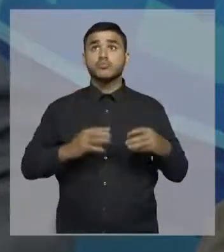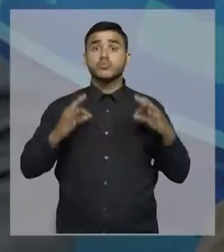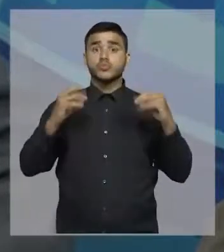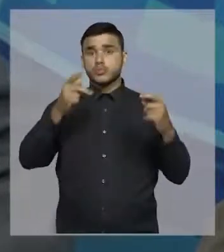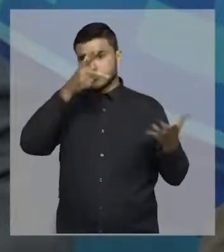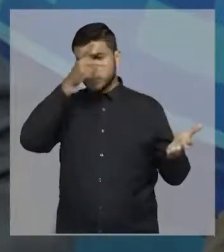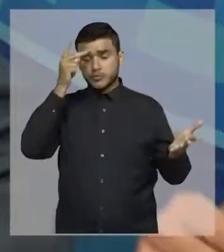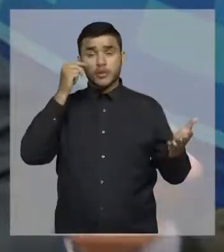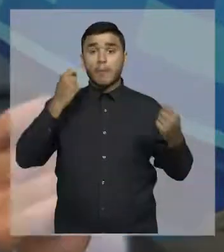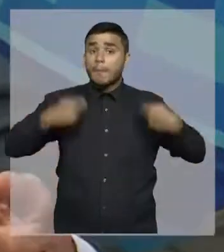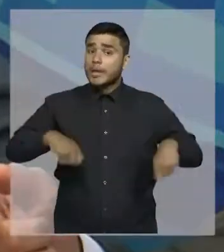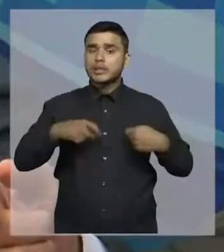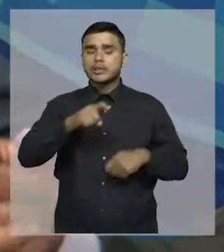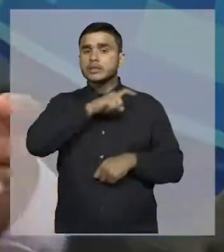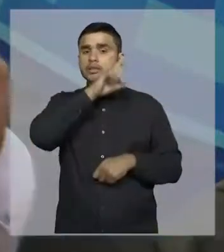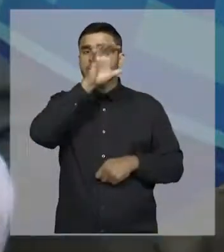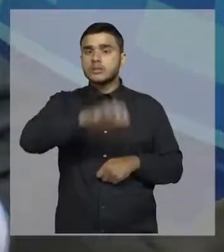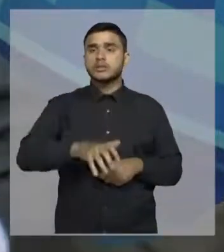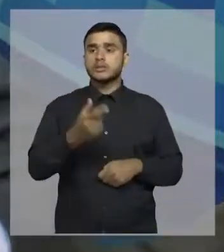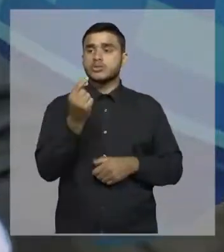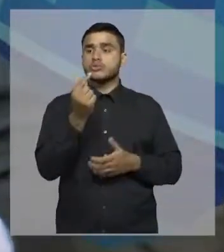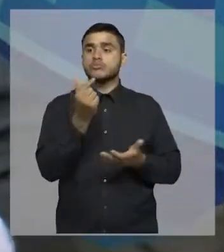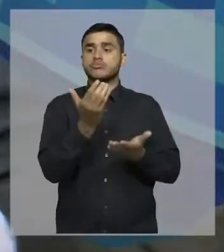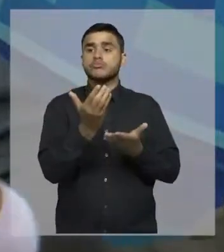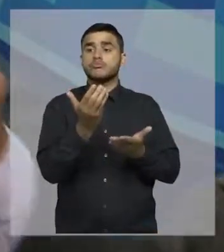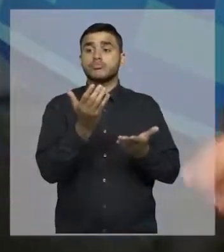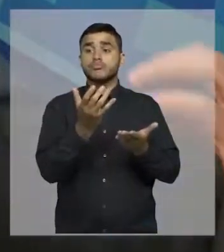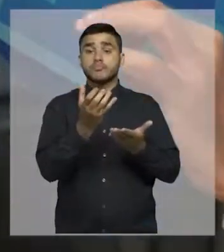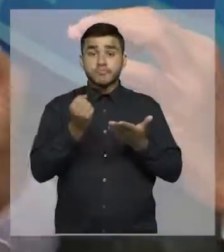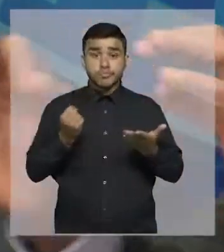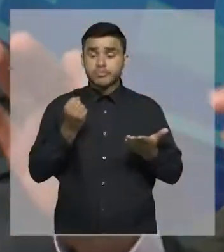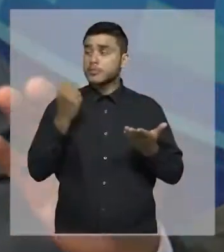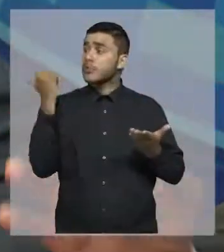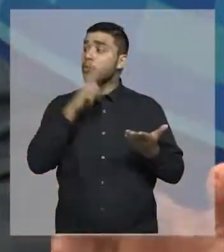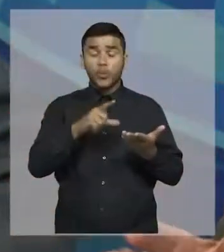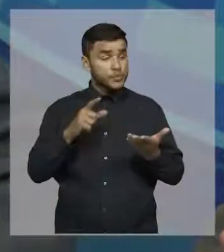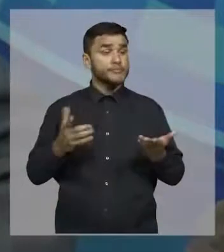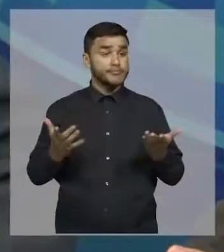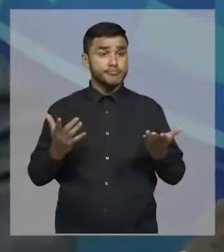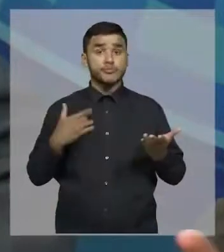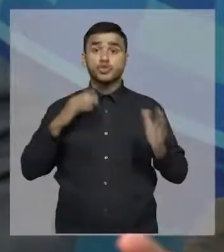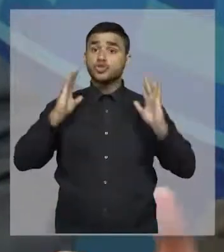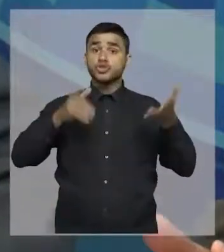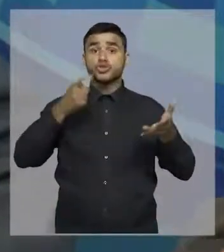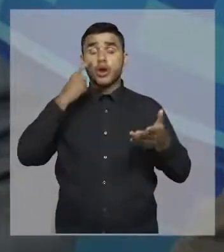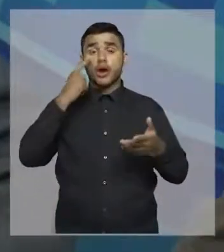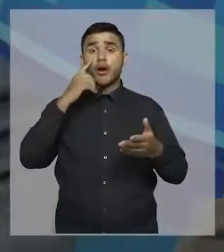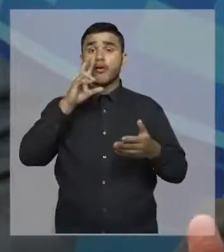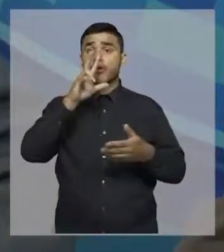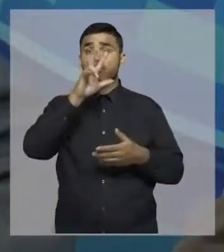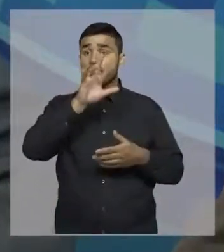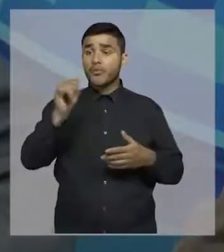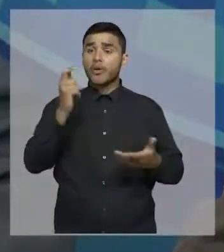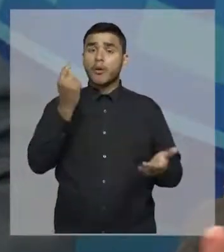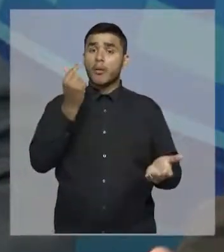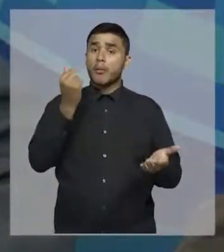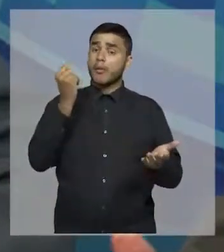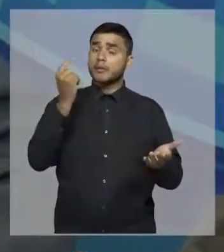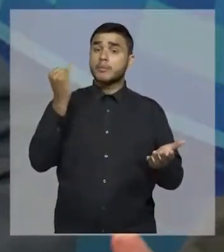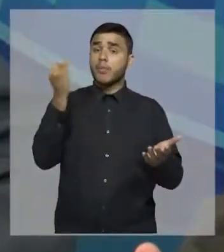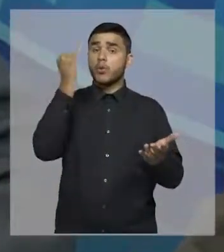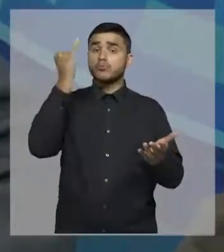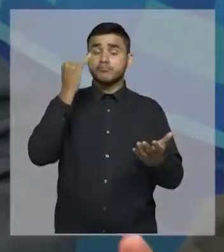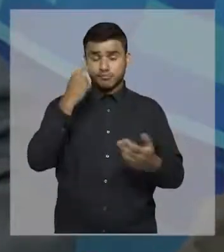tributos. Porque é um tributo fácil de cobrar e difícil de evadir, porque fica registrado na bomba. Né? E se